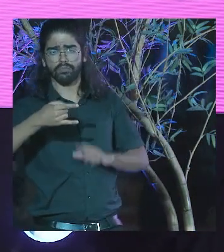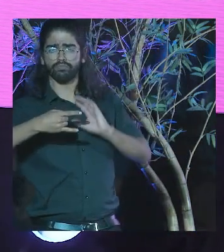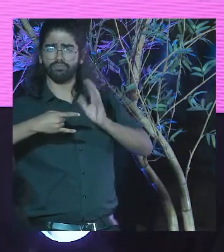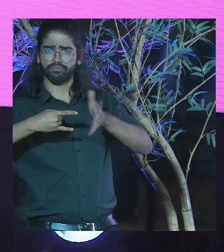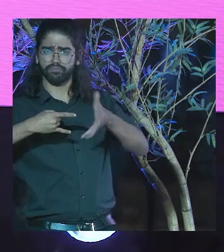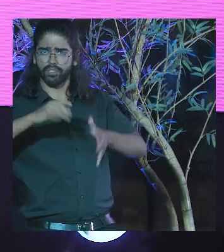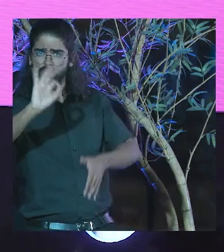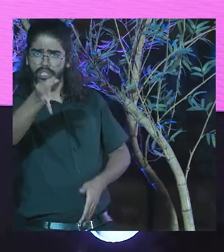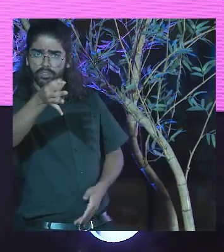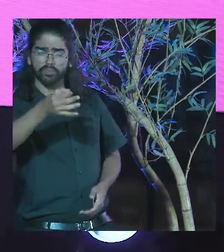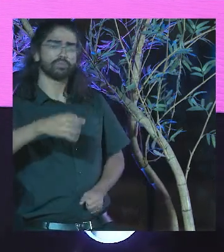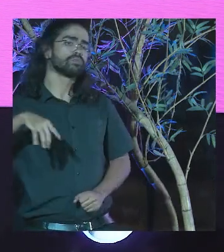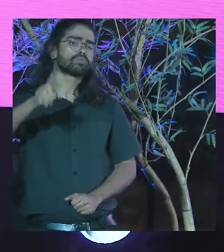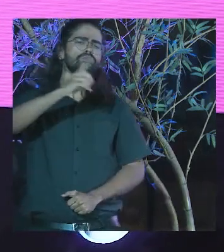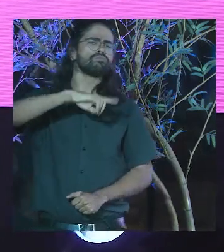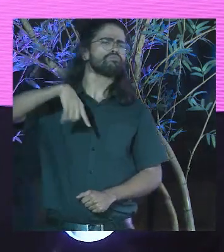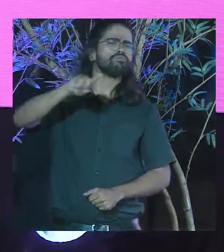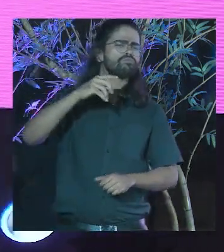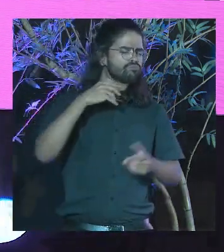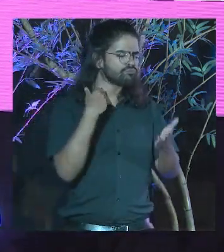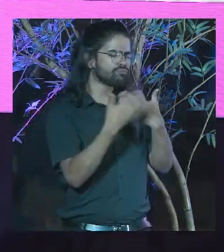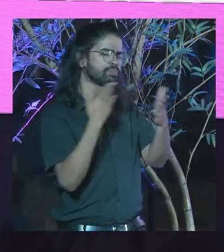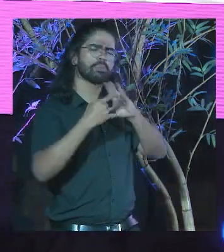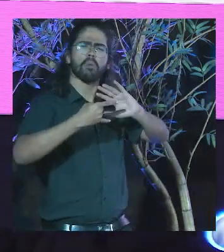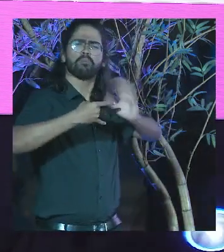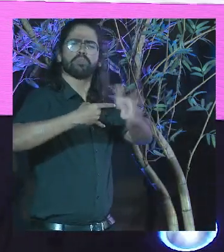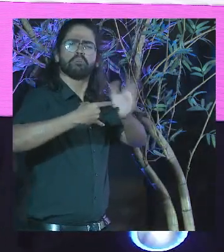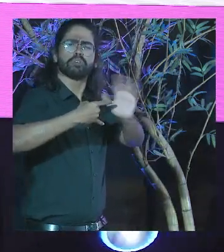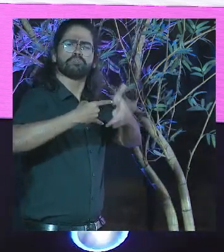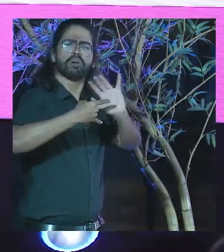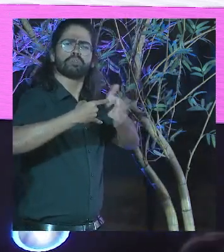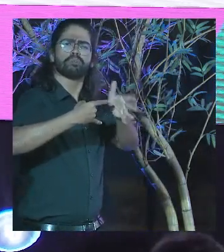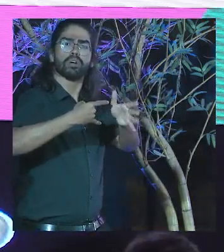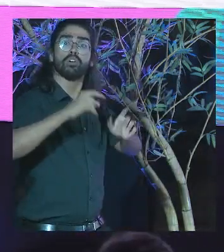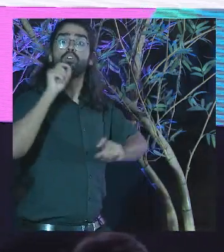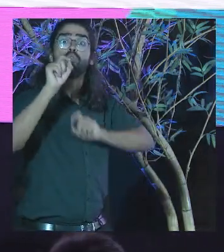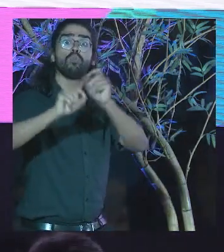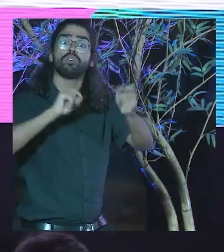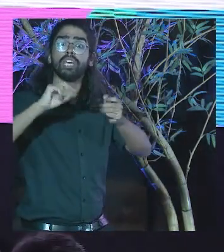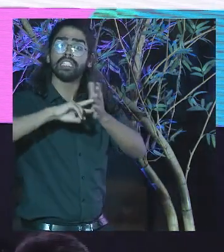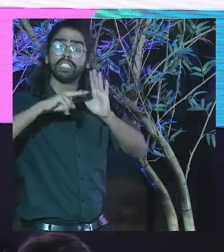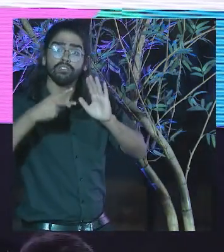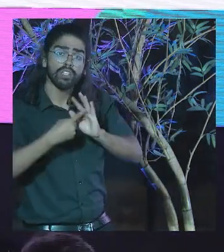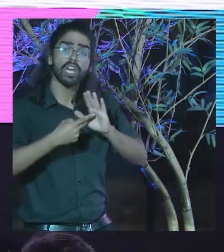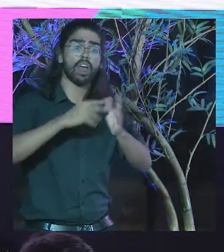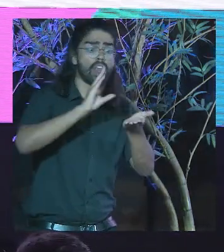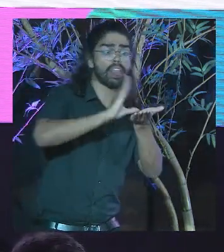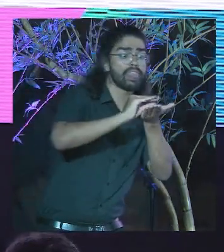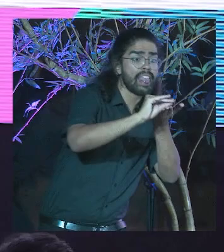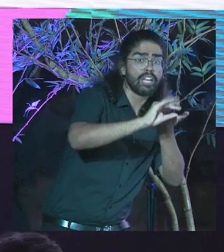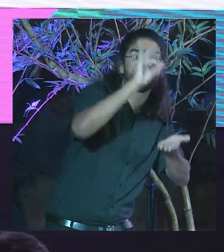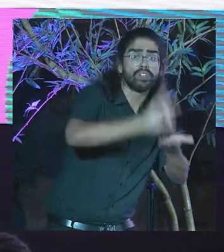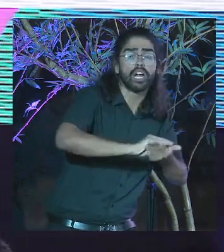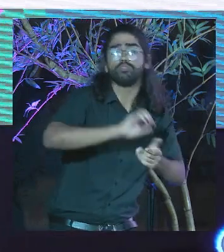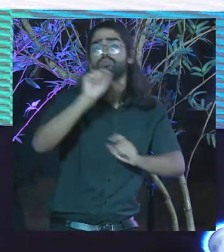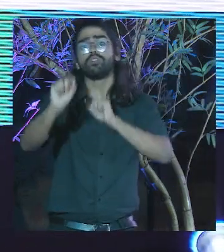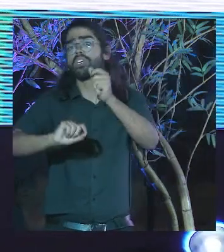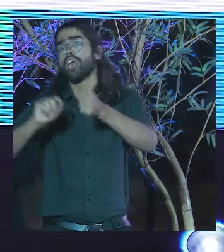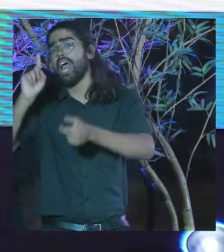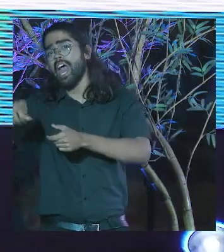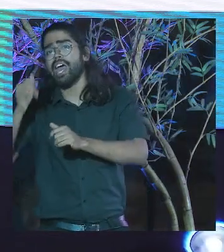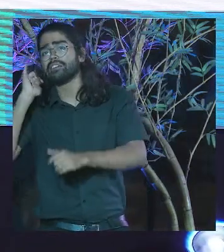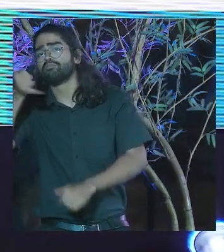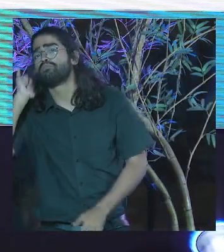Quando vocês estão dialogando com o ChatGPT, o quanto é dado e o quanto é narrativa? Vocês têm